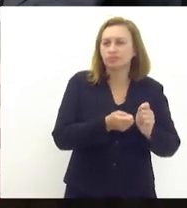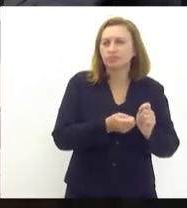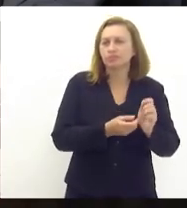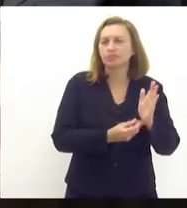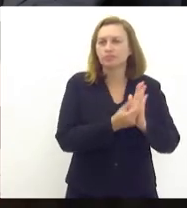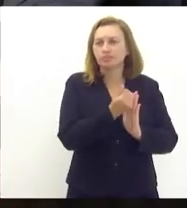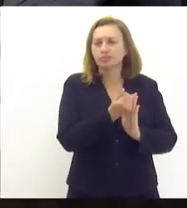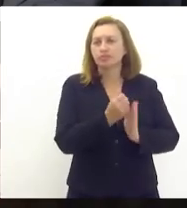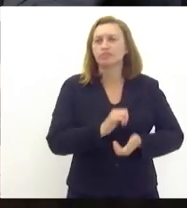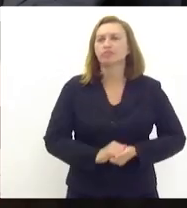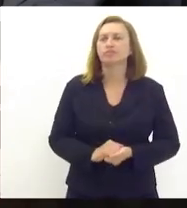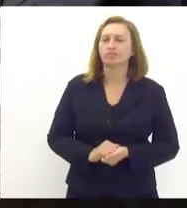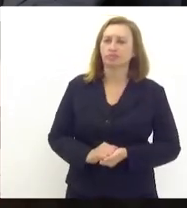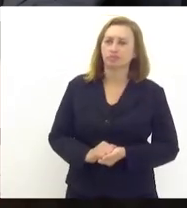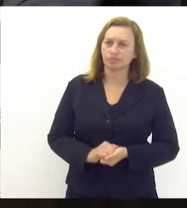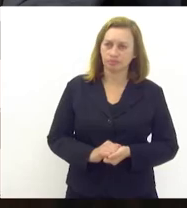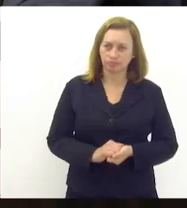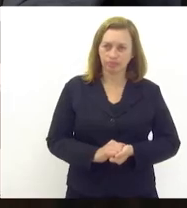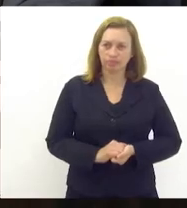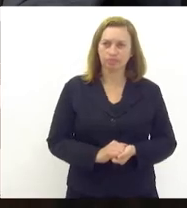e controle